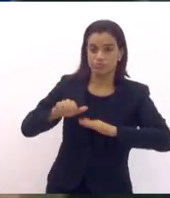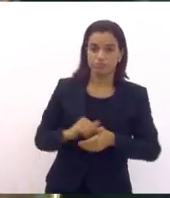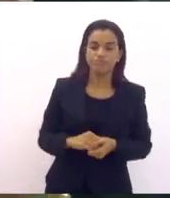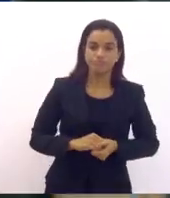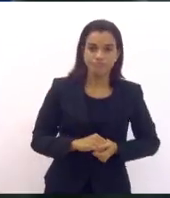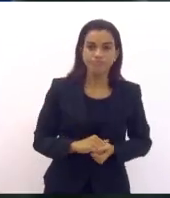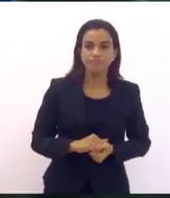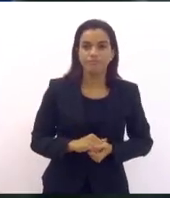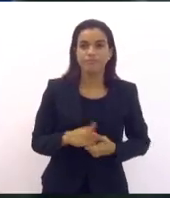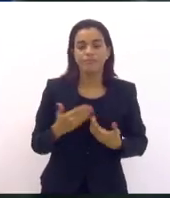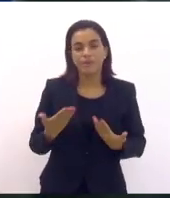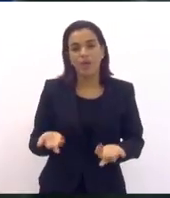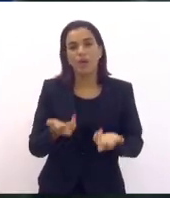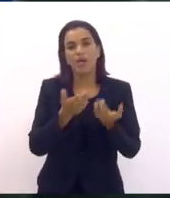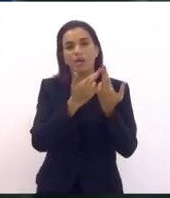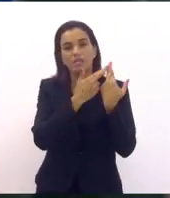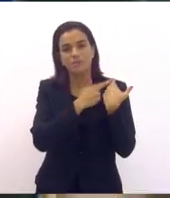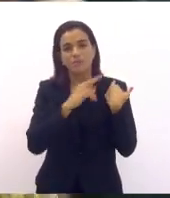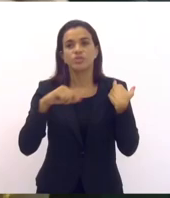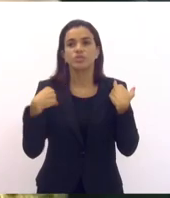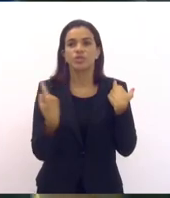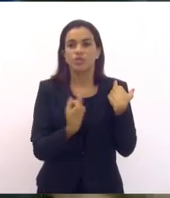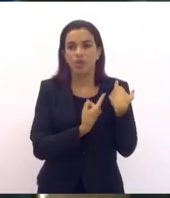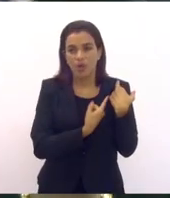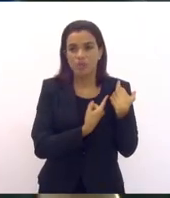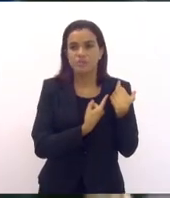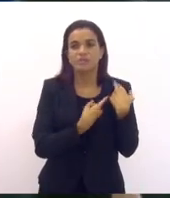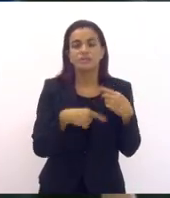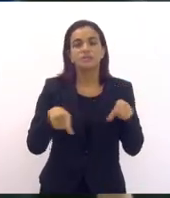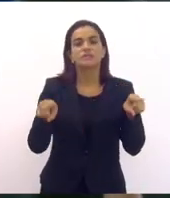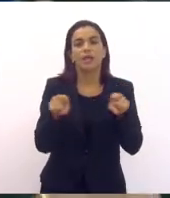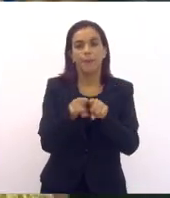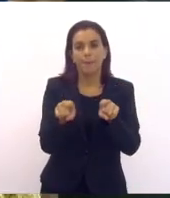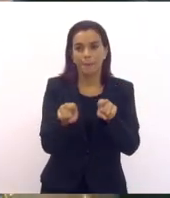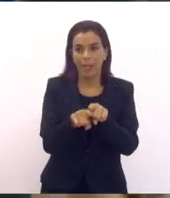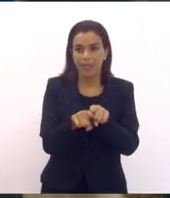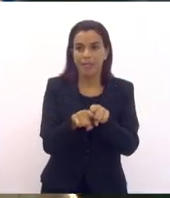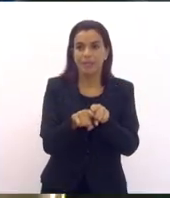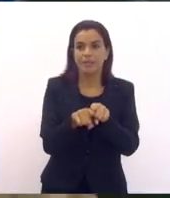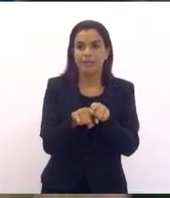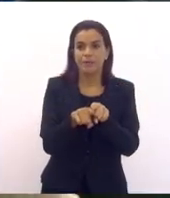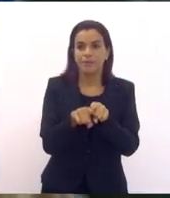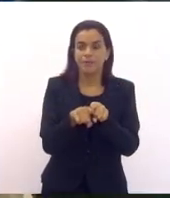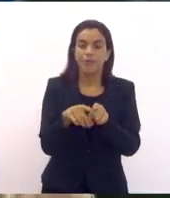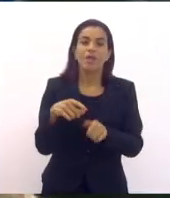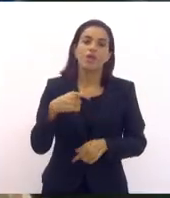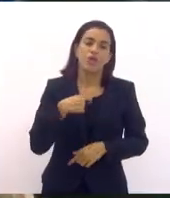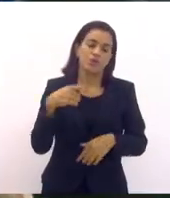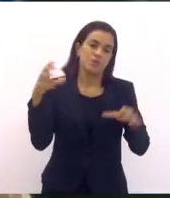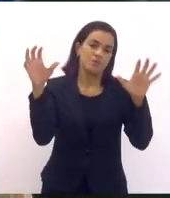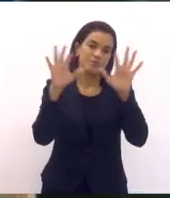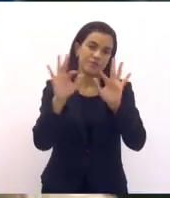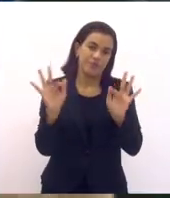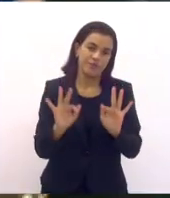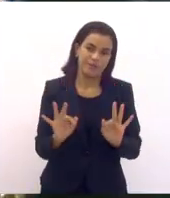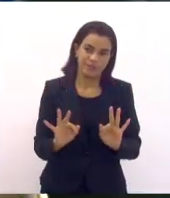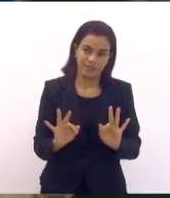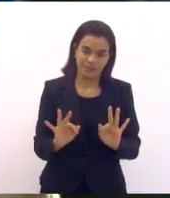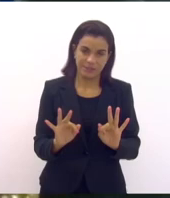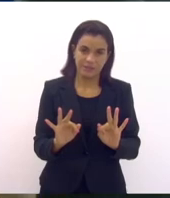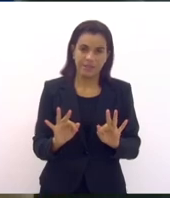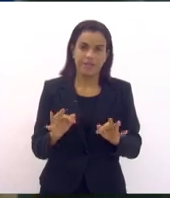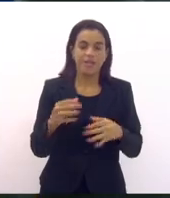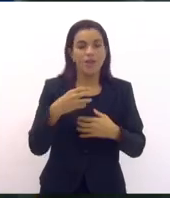Então são responsabilidades Nossa são sim então eu tô muito feliz com isso